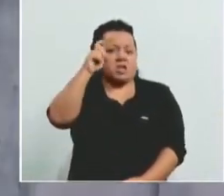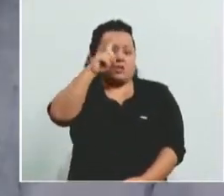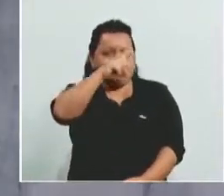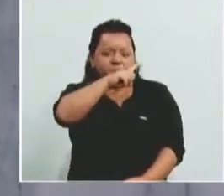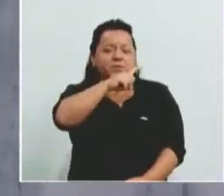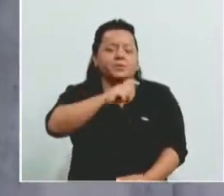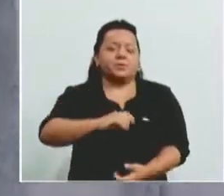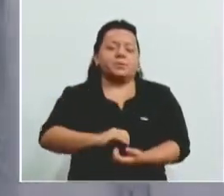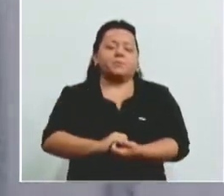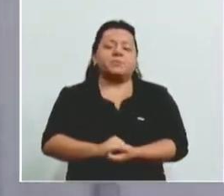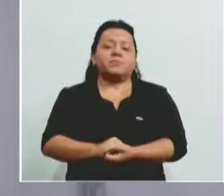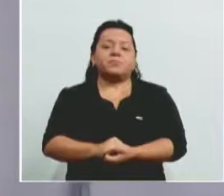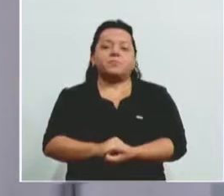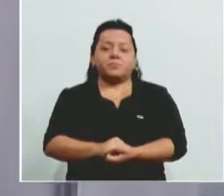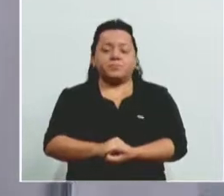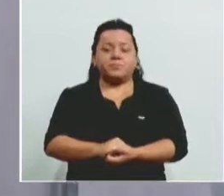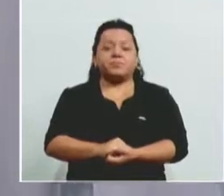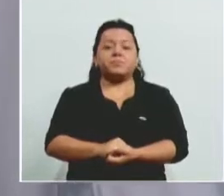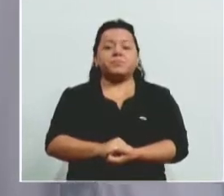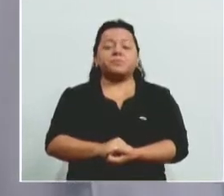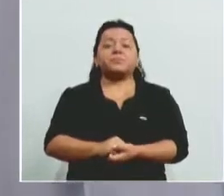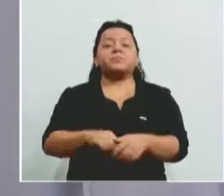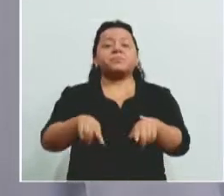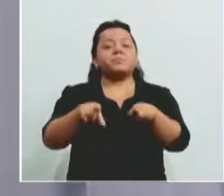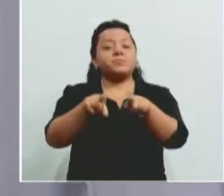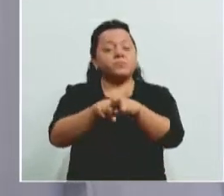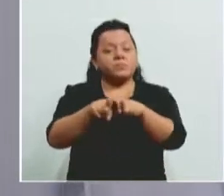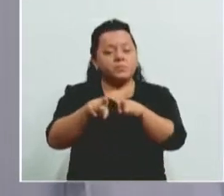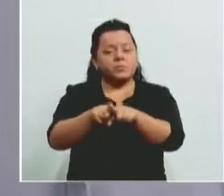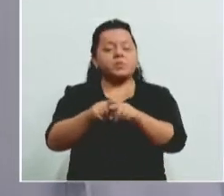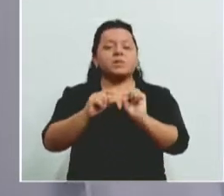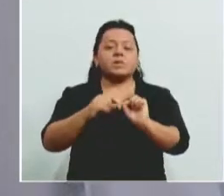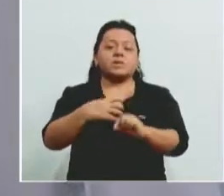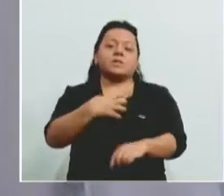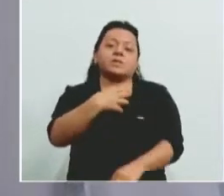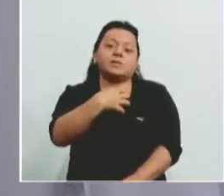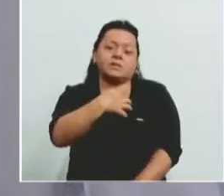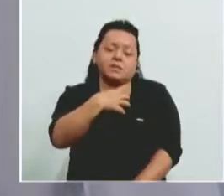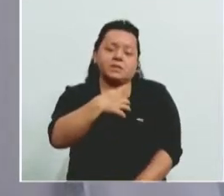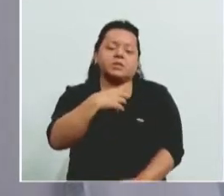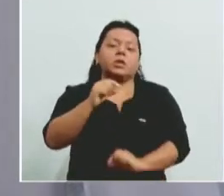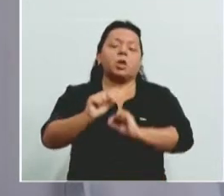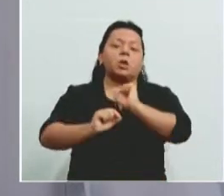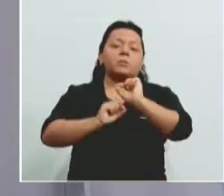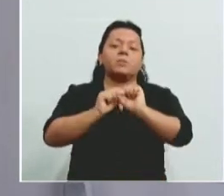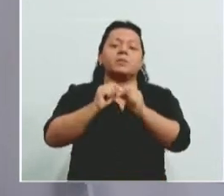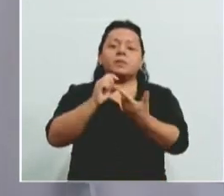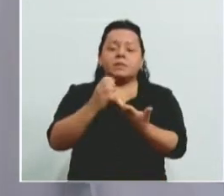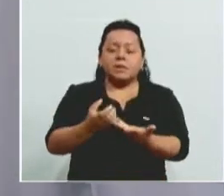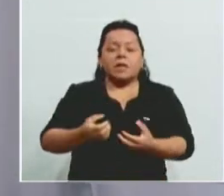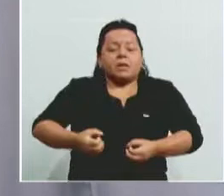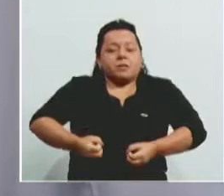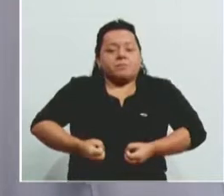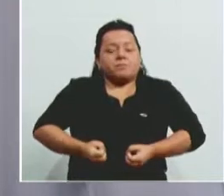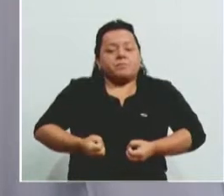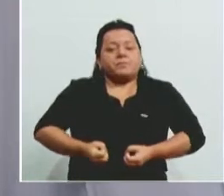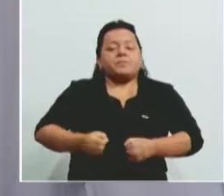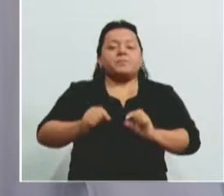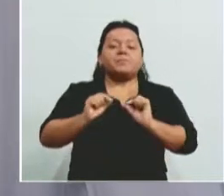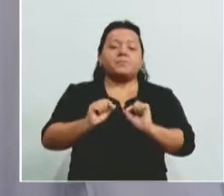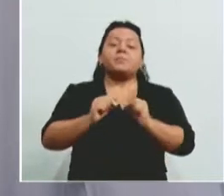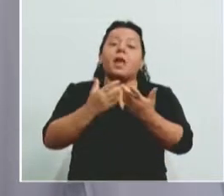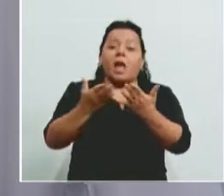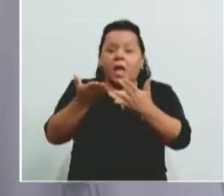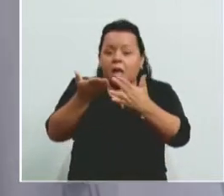Bom, a gente vai falar também sobre os sintomas da endometriose. Quando eles aparecem, quais são os principais sintomas? Deixa eu fazer uma pausa agora bem